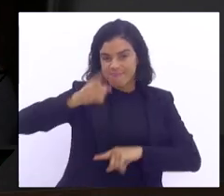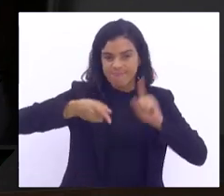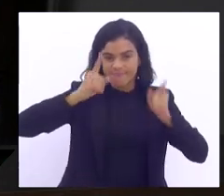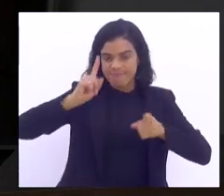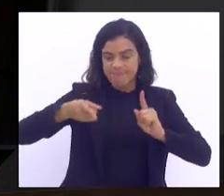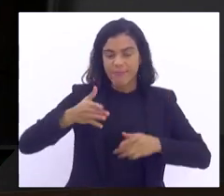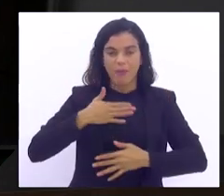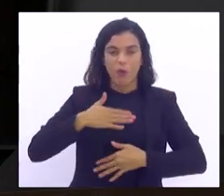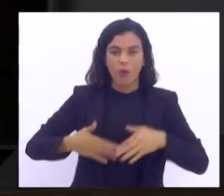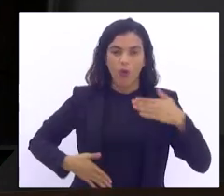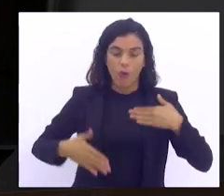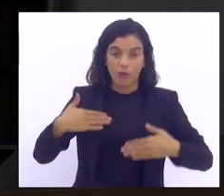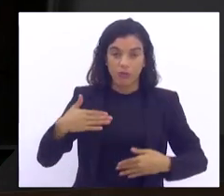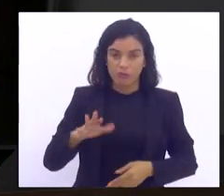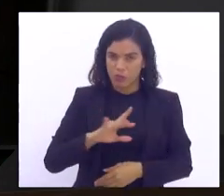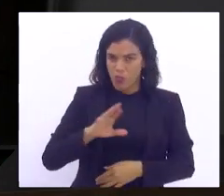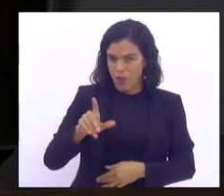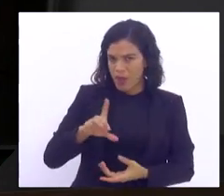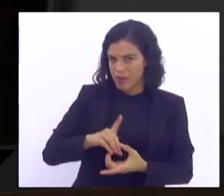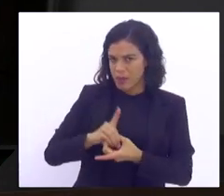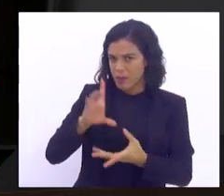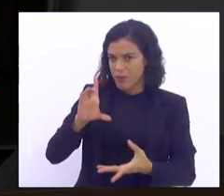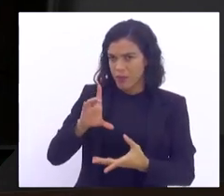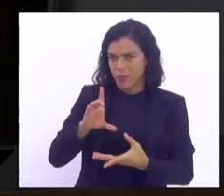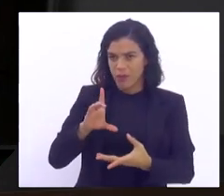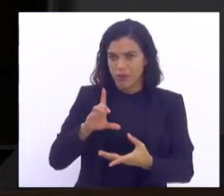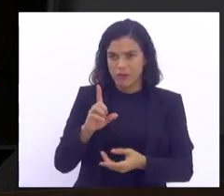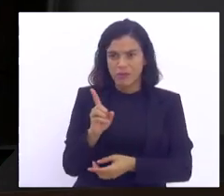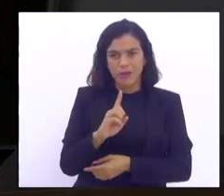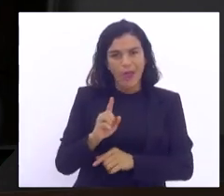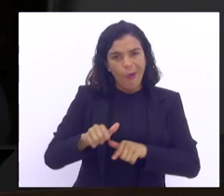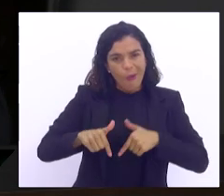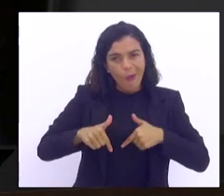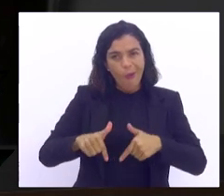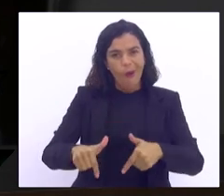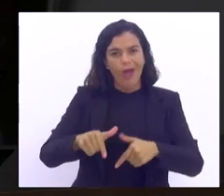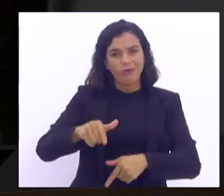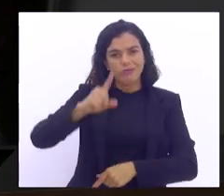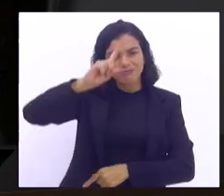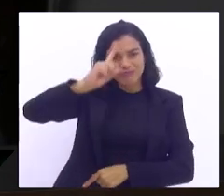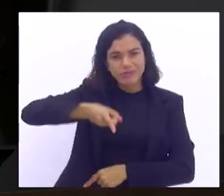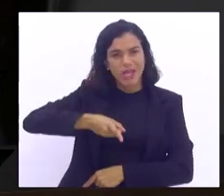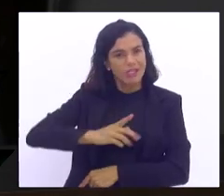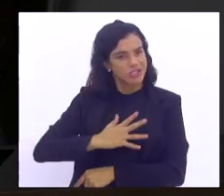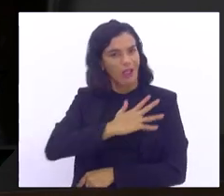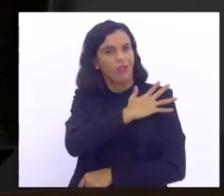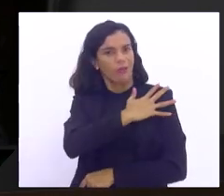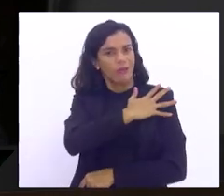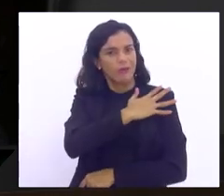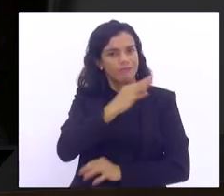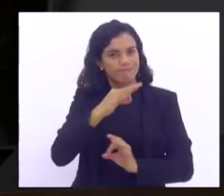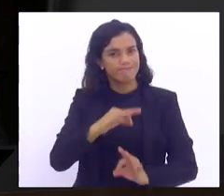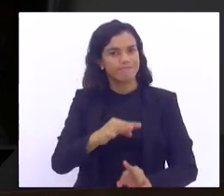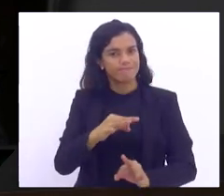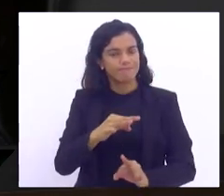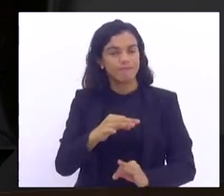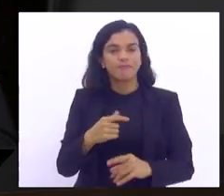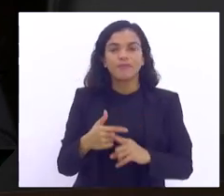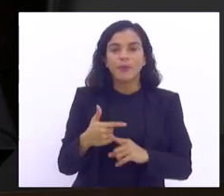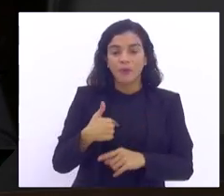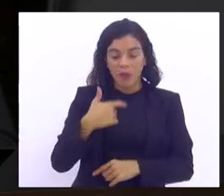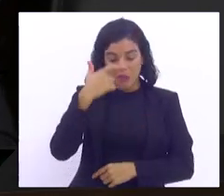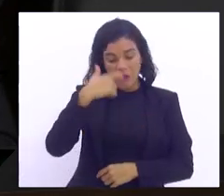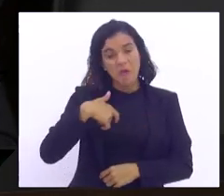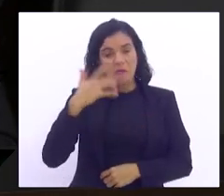Mas isto não é democracia. Isto é um ato ditatorial. Porque alguém que acha que